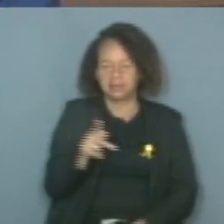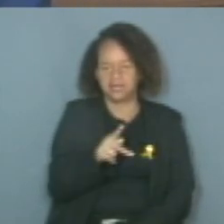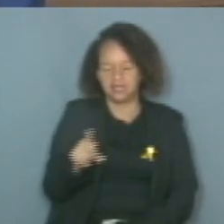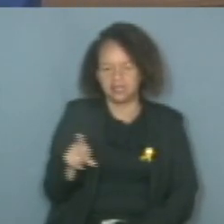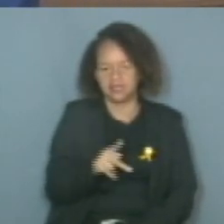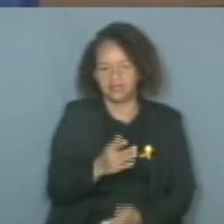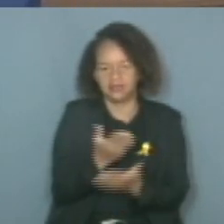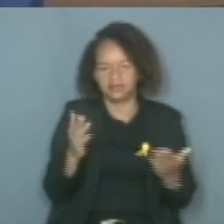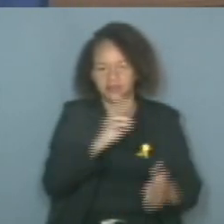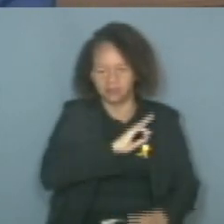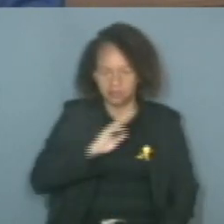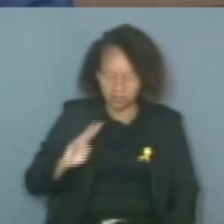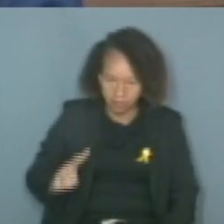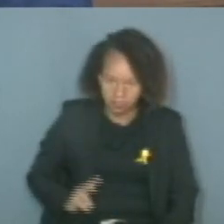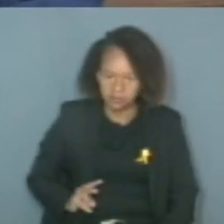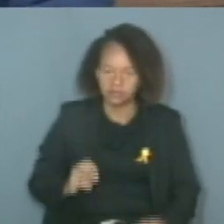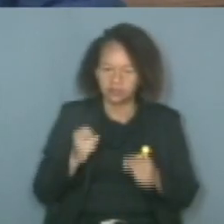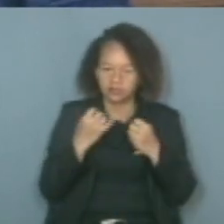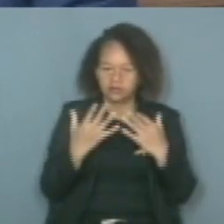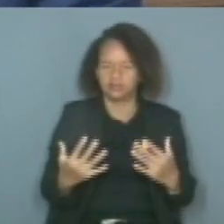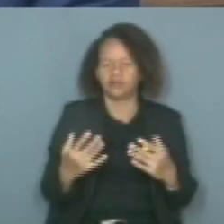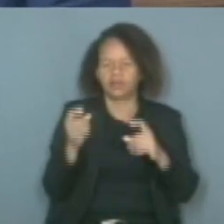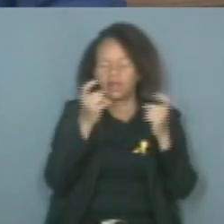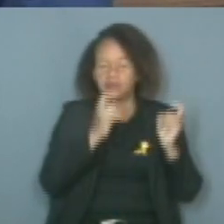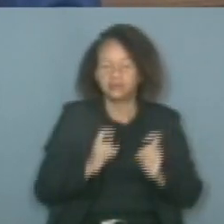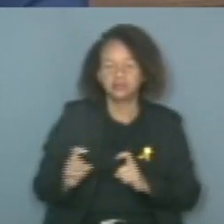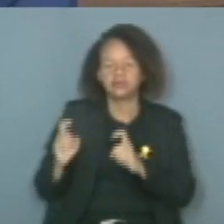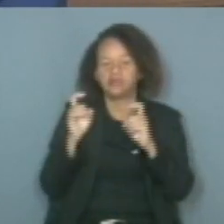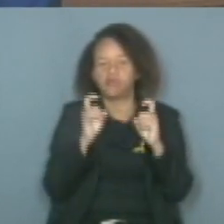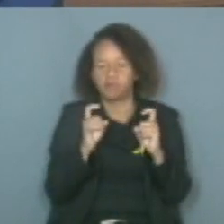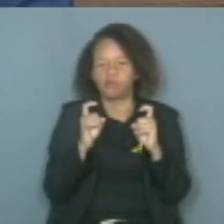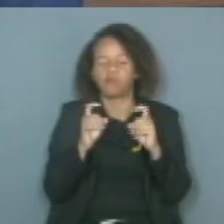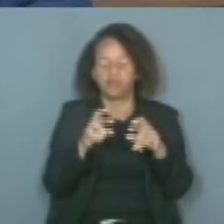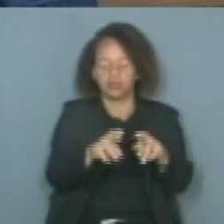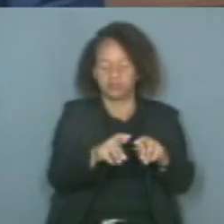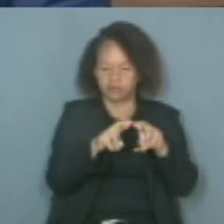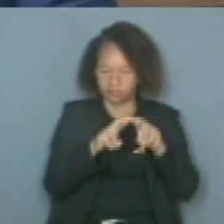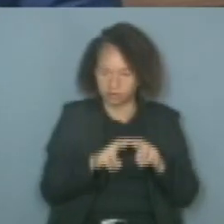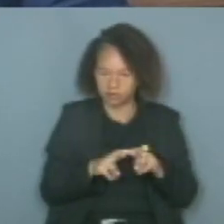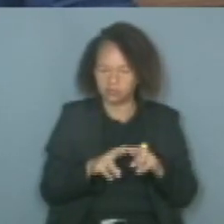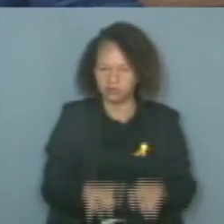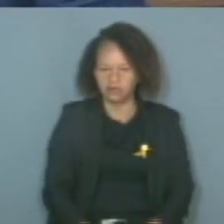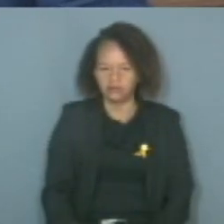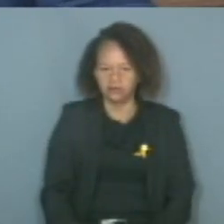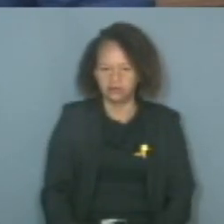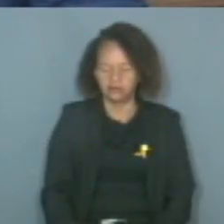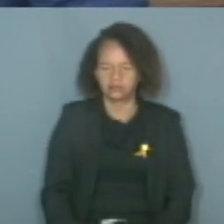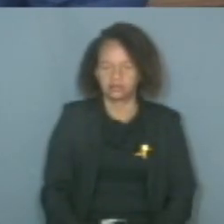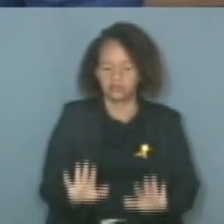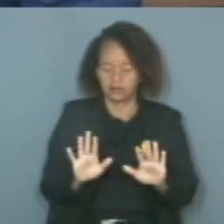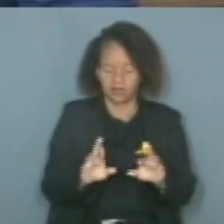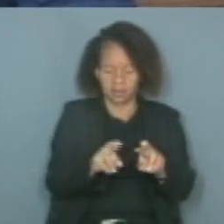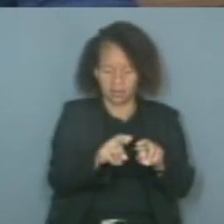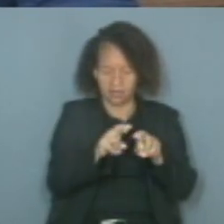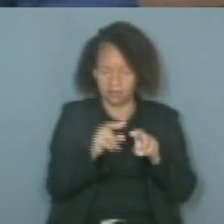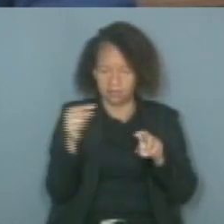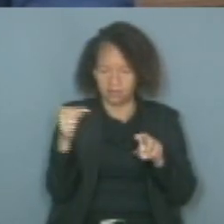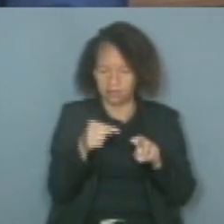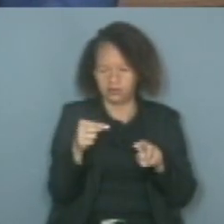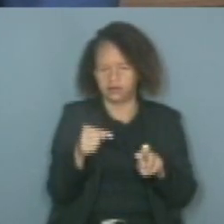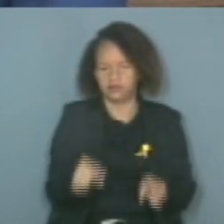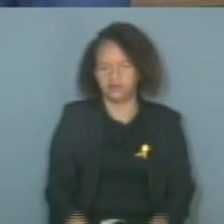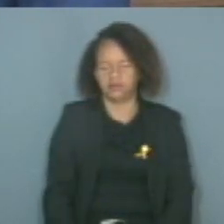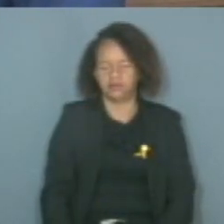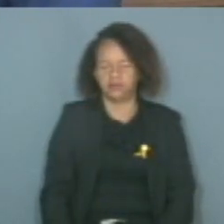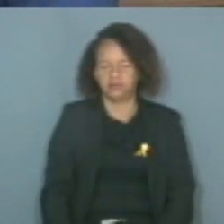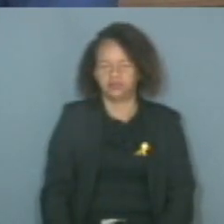Presidente, vereadores que estão aqui no plenário, vamos discutir os requerimentos. Literalmente,